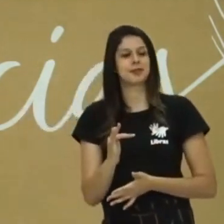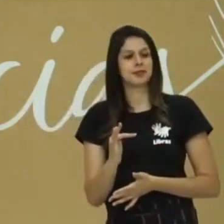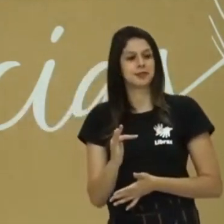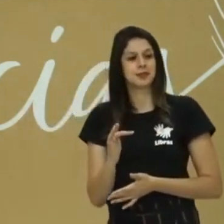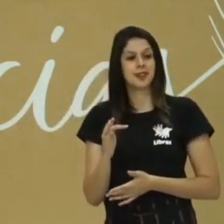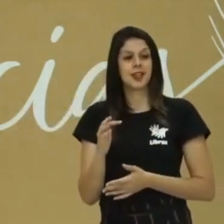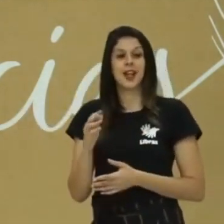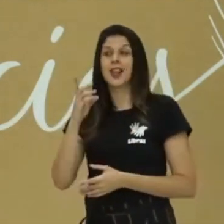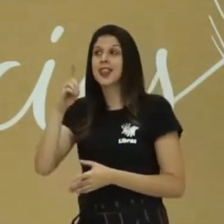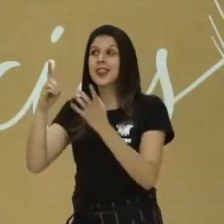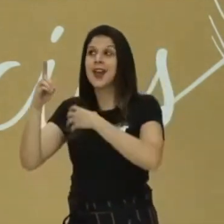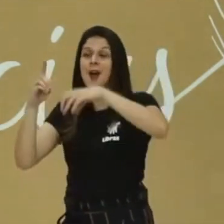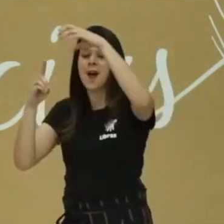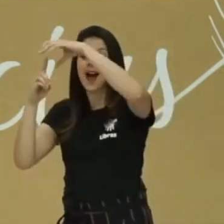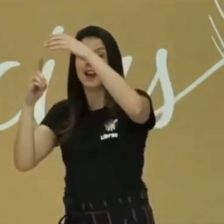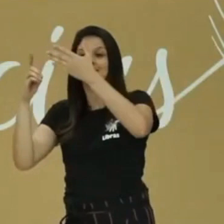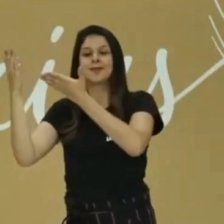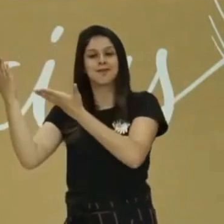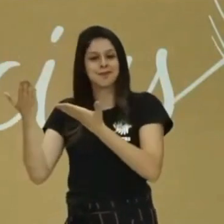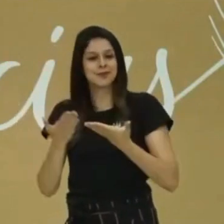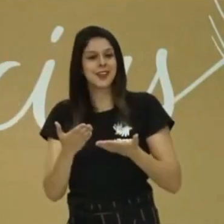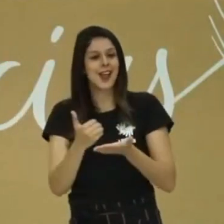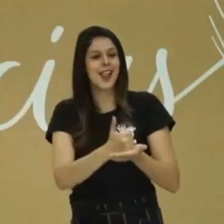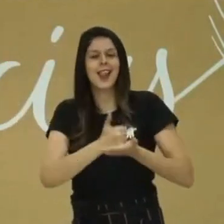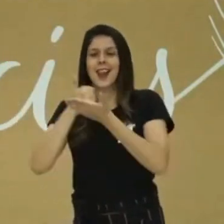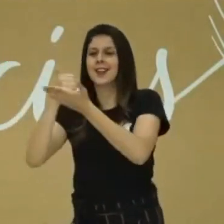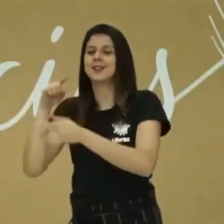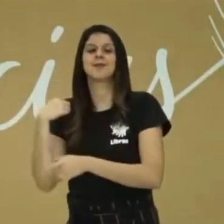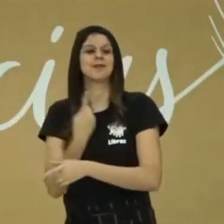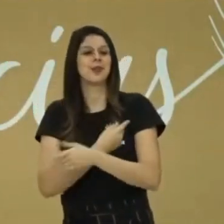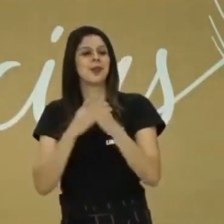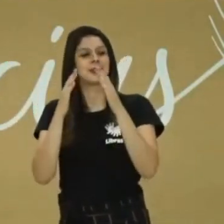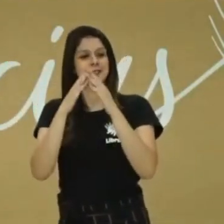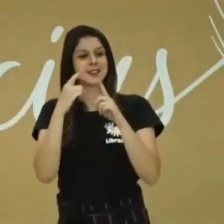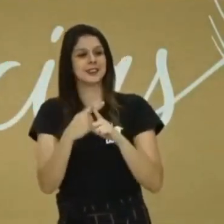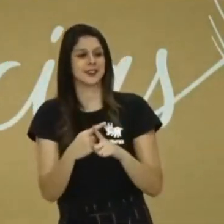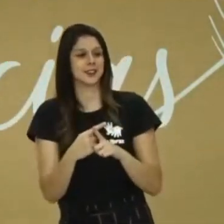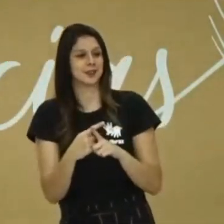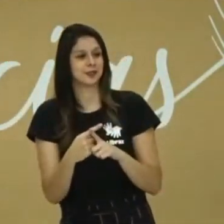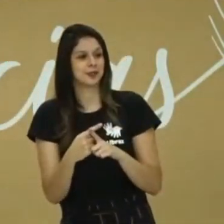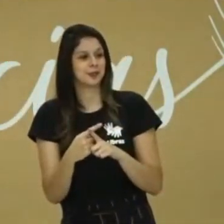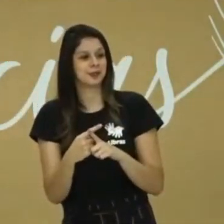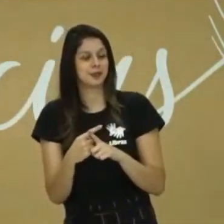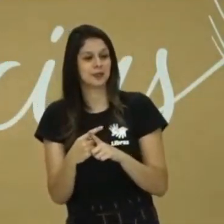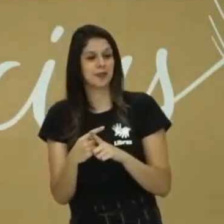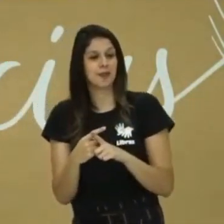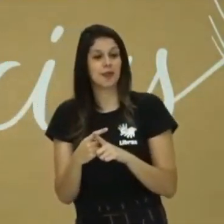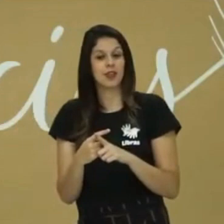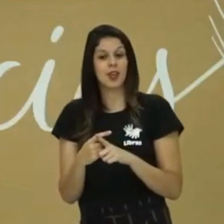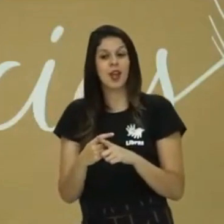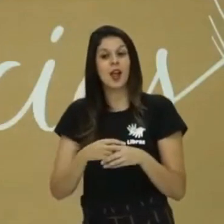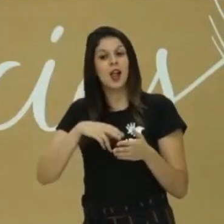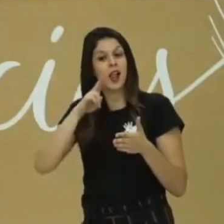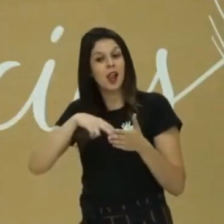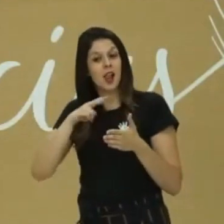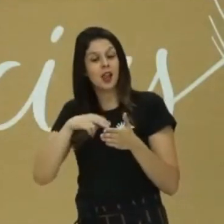e o nosso rei está vivo e ele vai voltar para buscar a sua igreja bom e lá no livro de